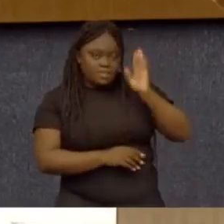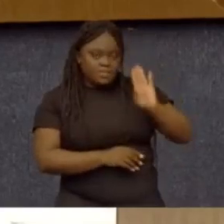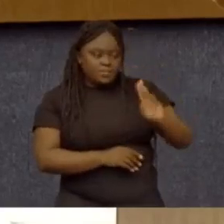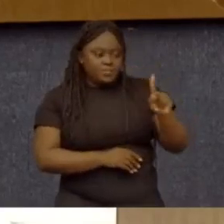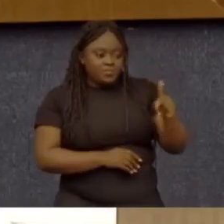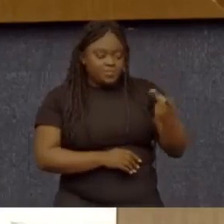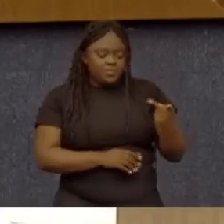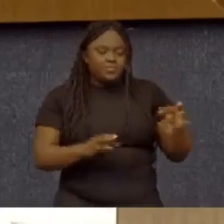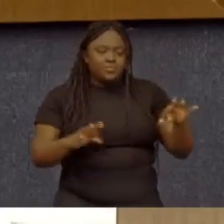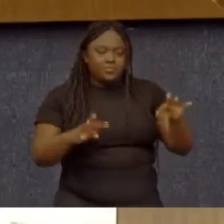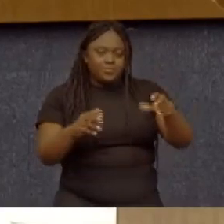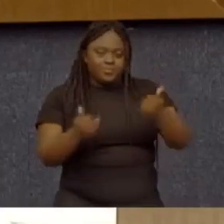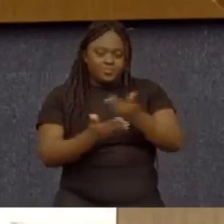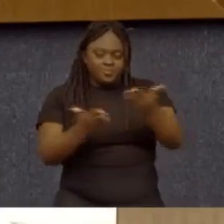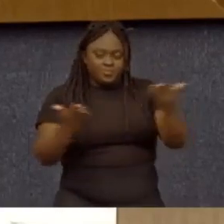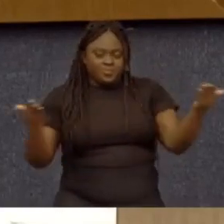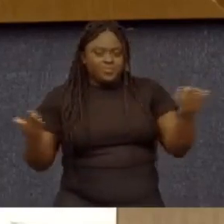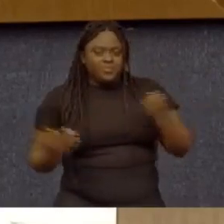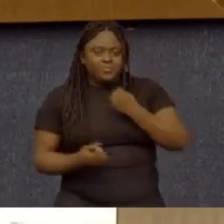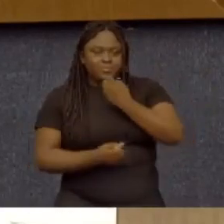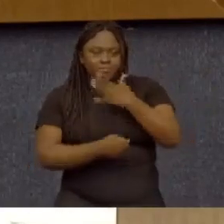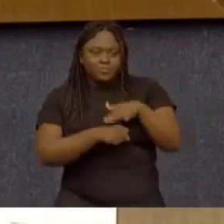senhoras e senhores, boa noite.